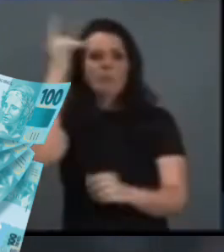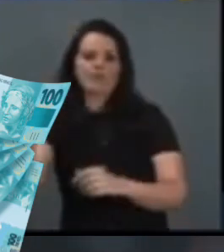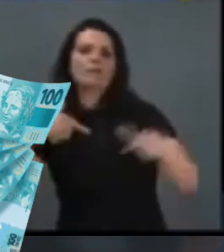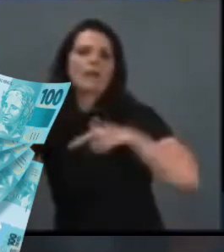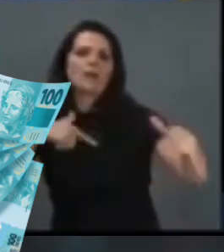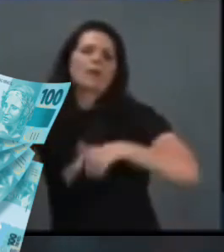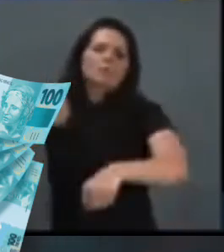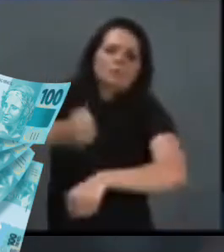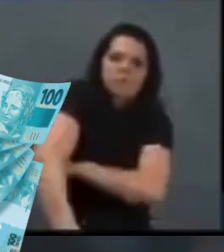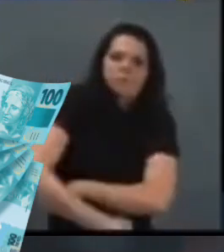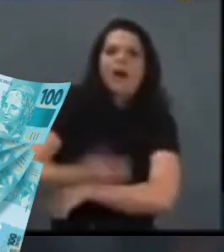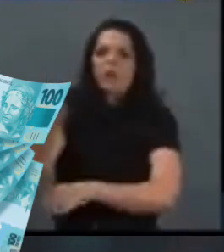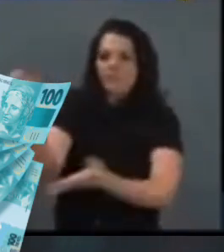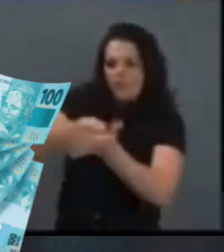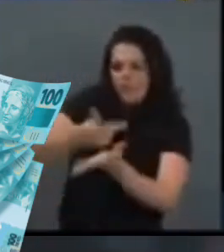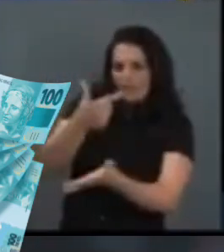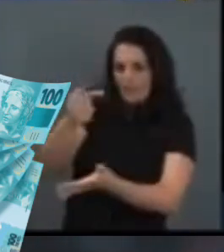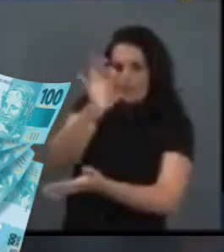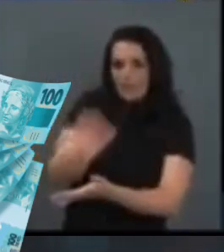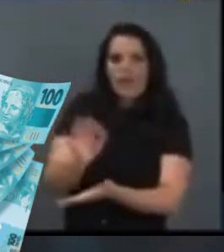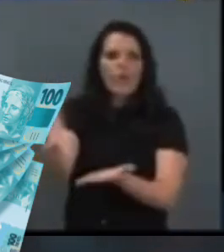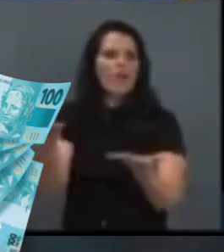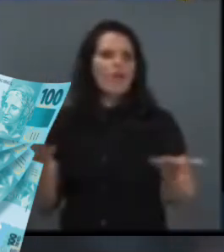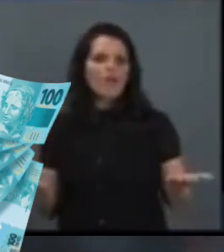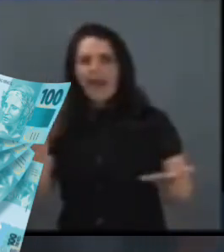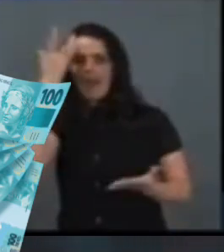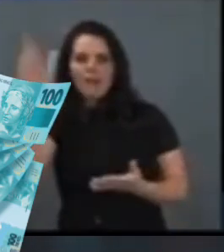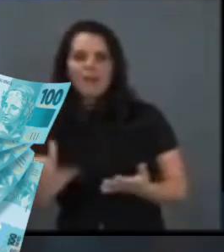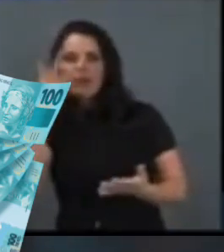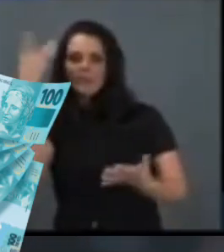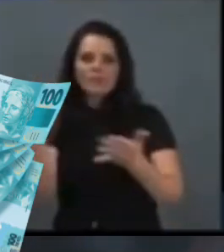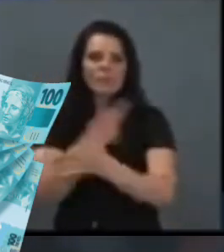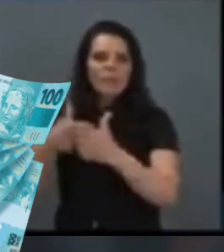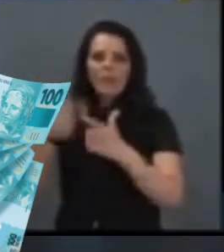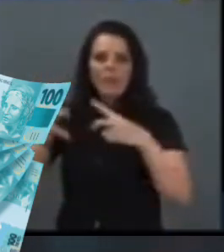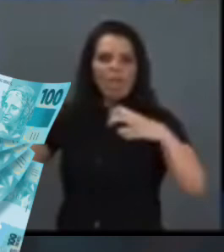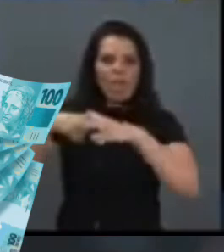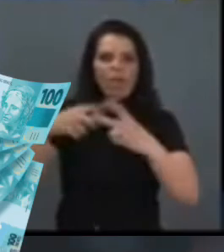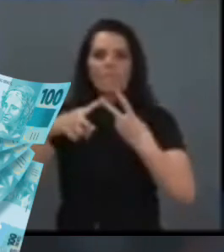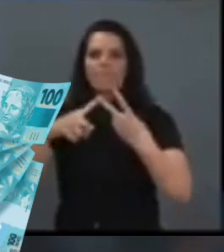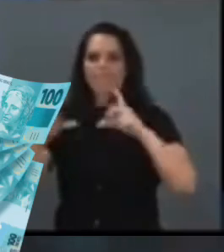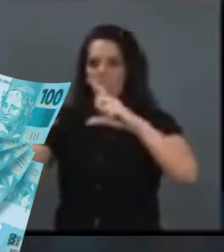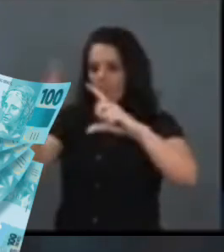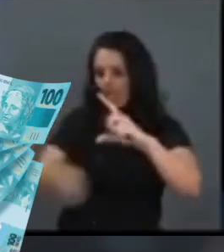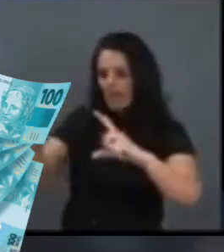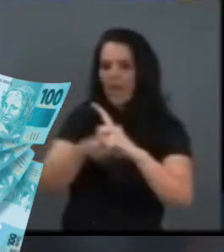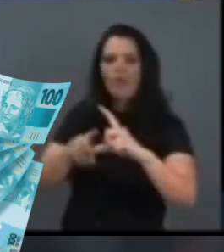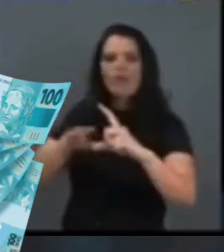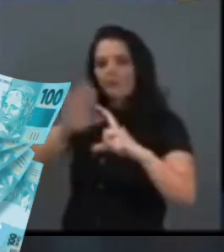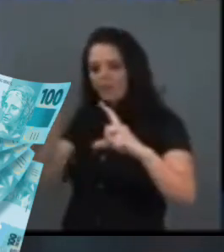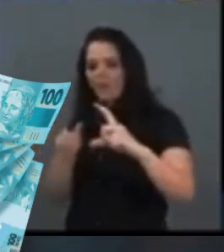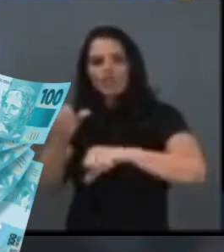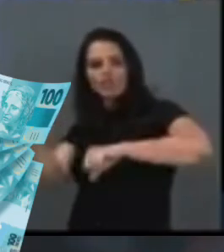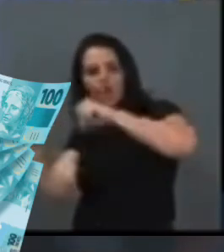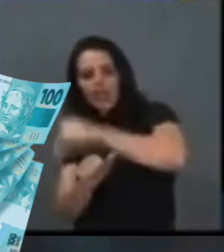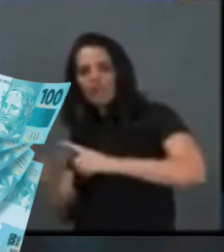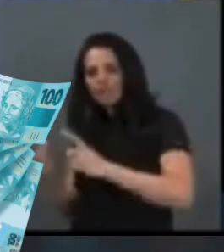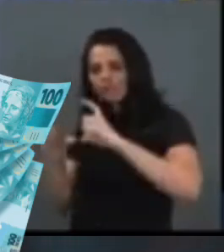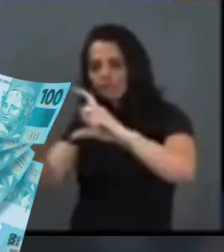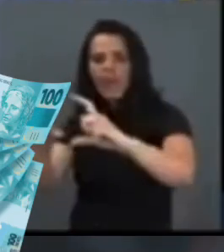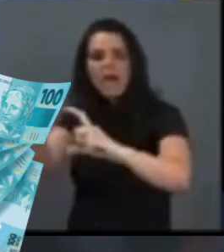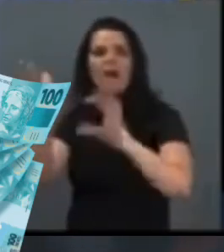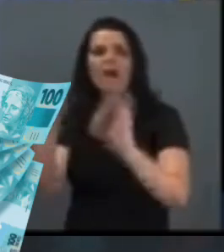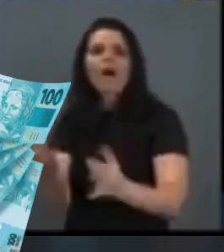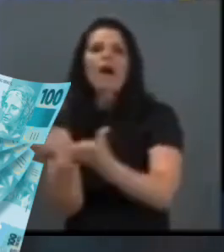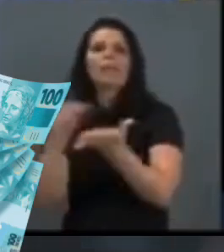dá aí 27%. Aí você tem que dar. Não, pera aí. O cara foi lá. Aconteceu um problema com o carro dele. O pneu dele ficou careca. Tem que trocar o pneu? Pera aí, vem cá,